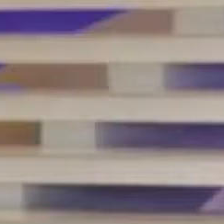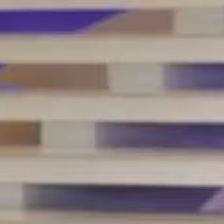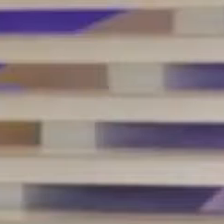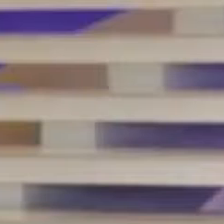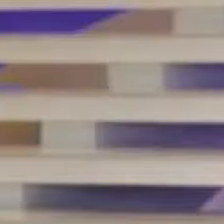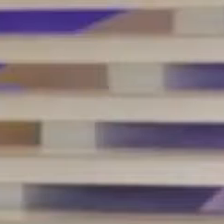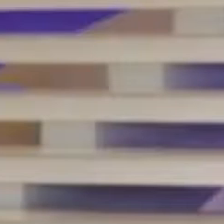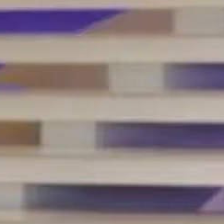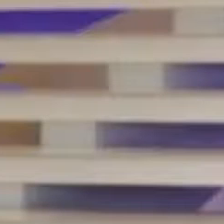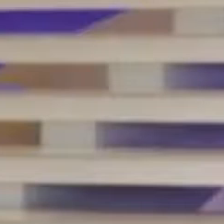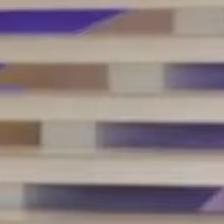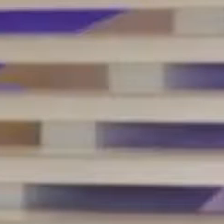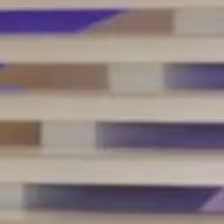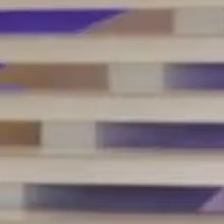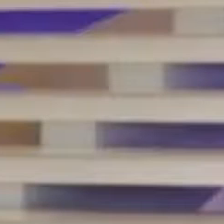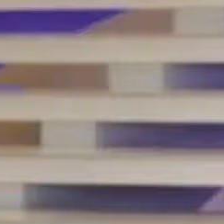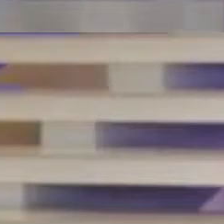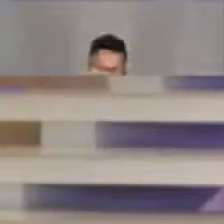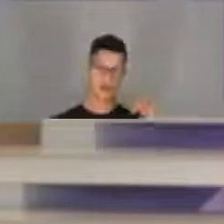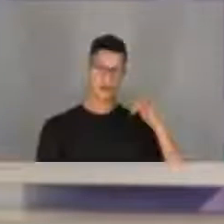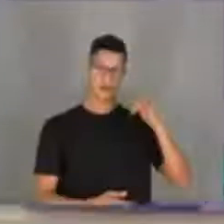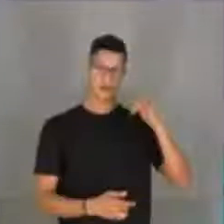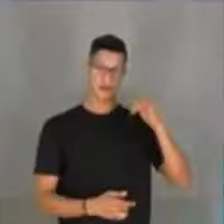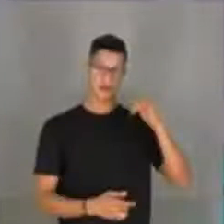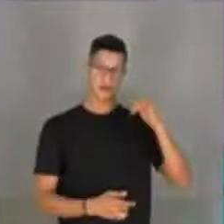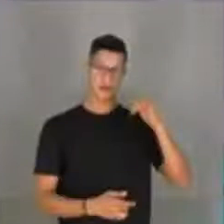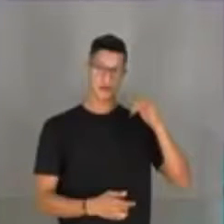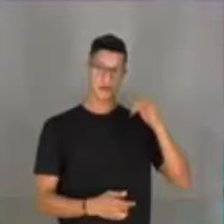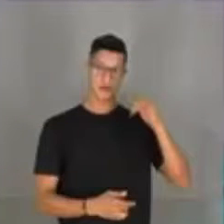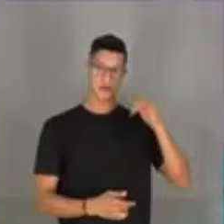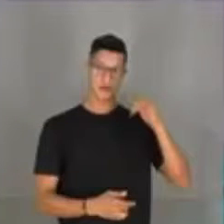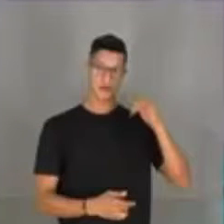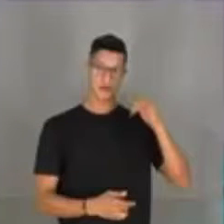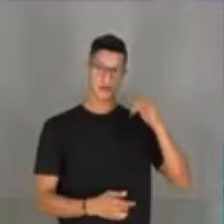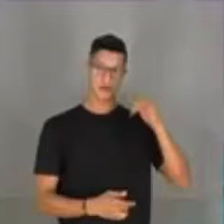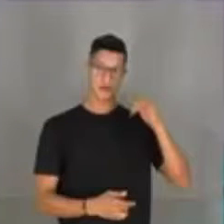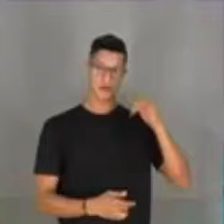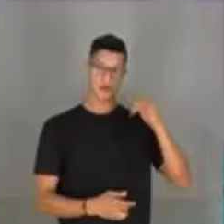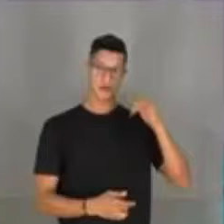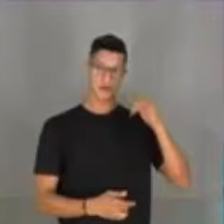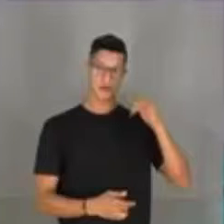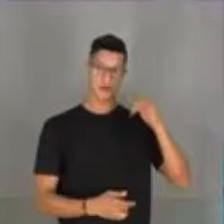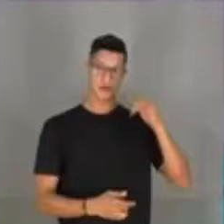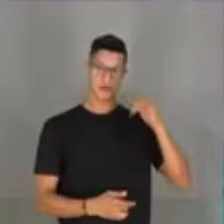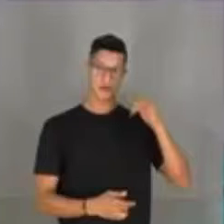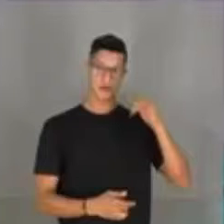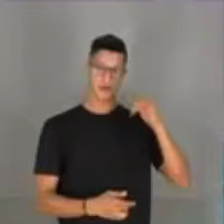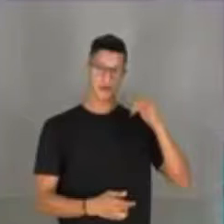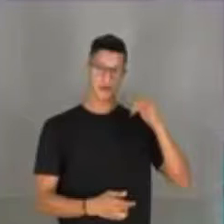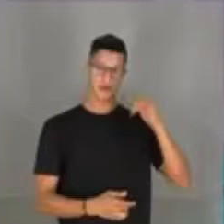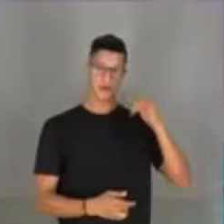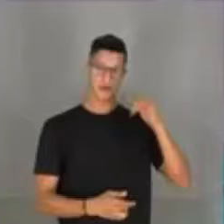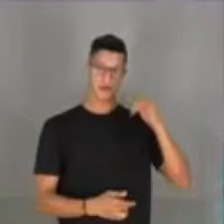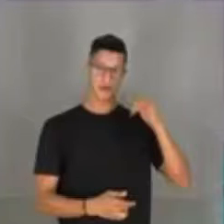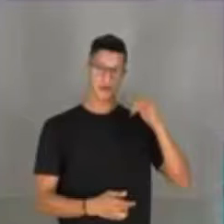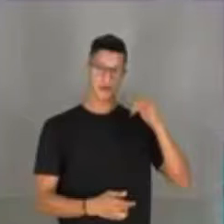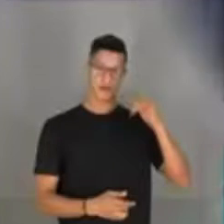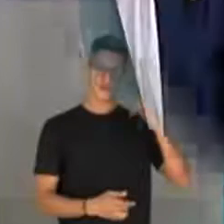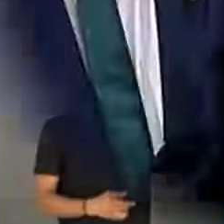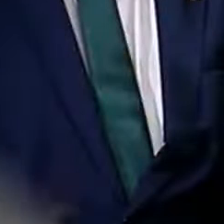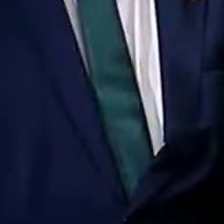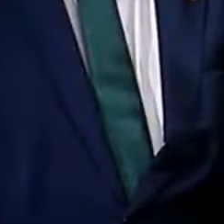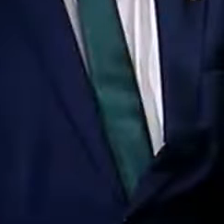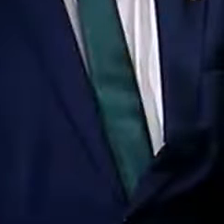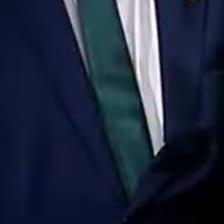rei me chamando de bobo da corte em todas as eras do nosso país houve a figura do bobo da corte independentemente dos